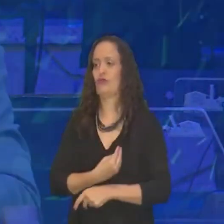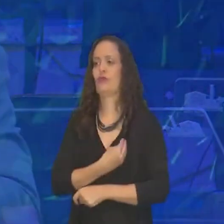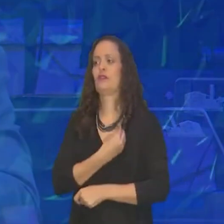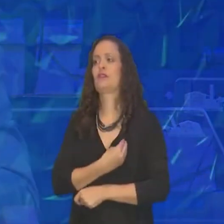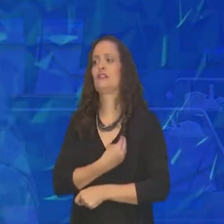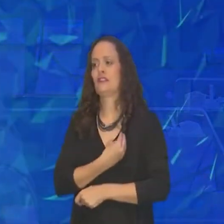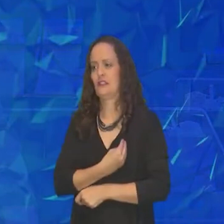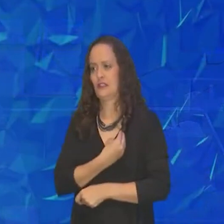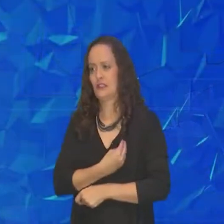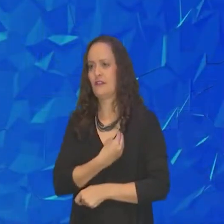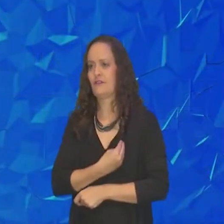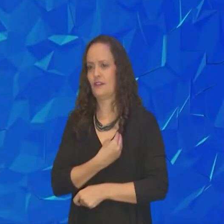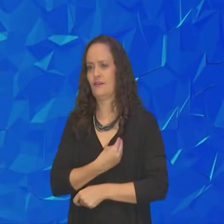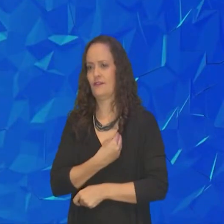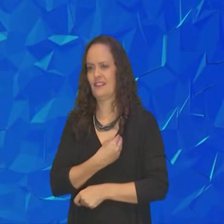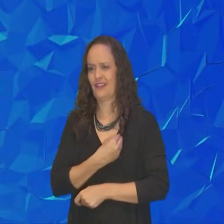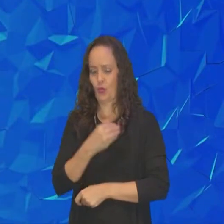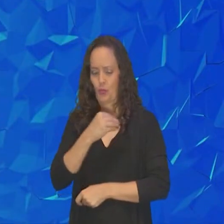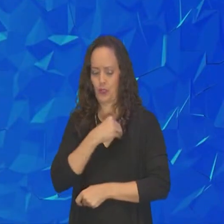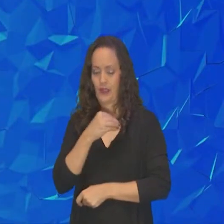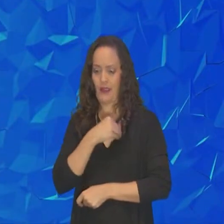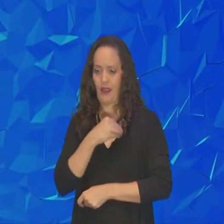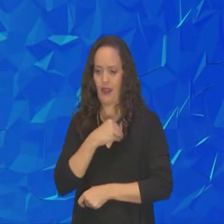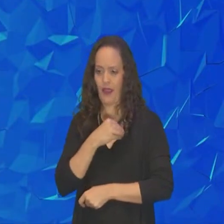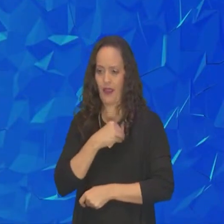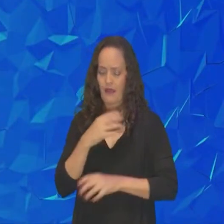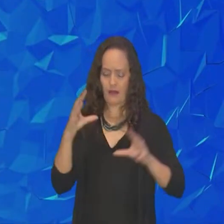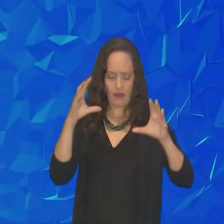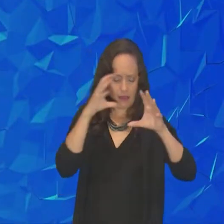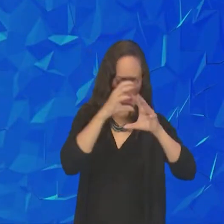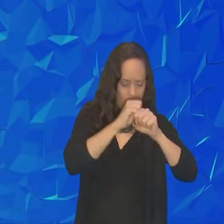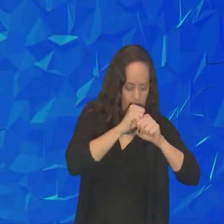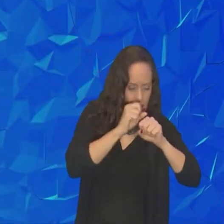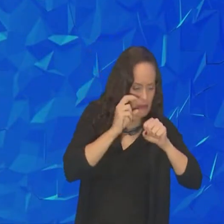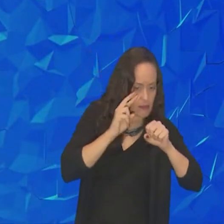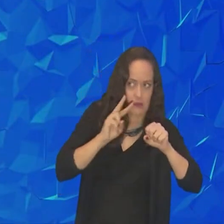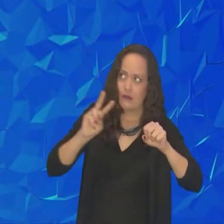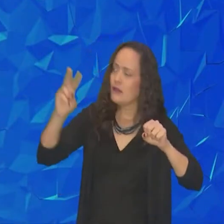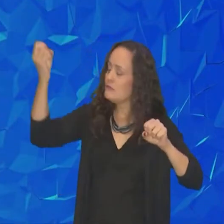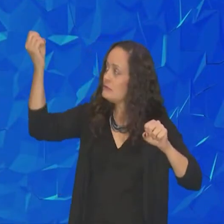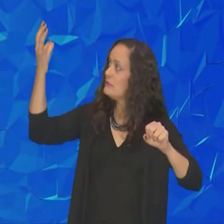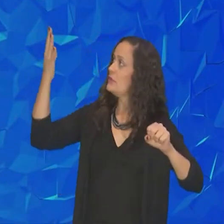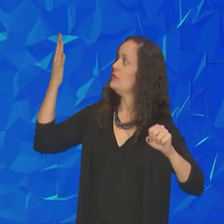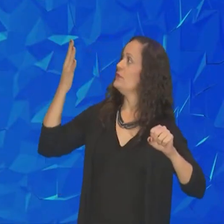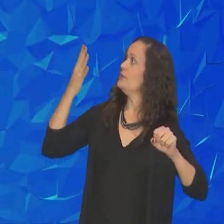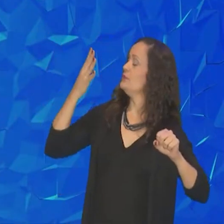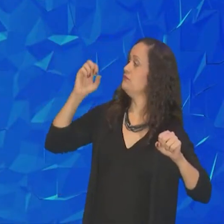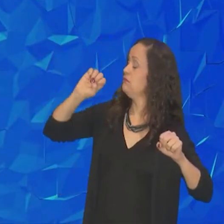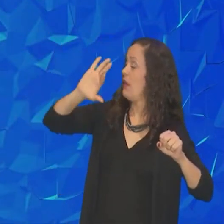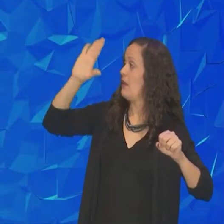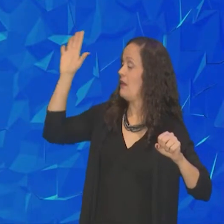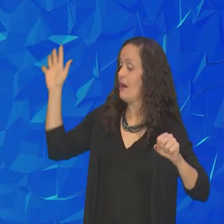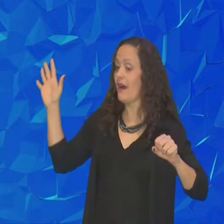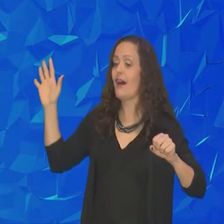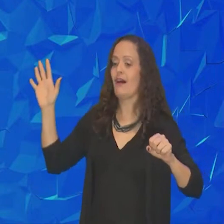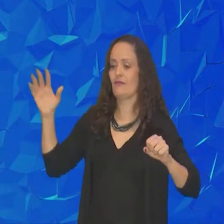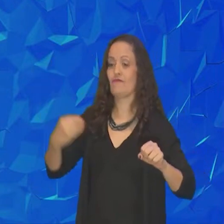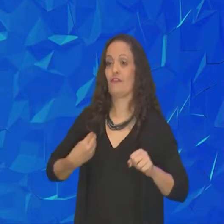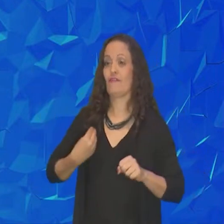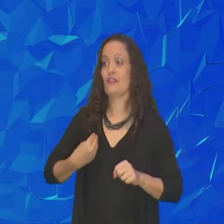povo que estava morto nas trevas, viu grande luz, e aos que viviam na região da sombra da